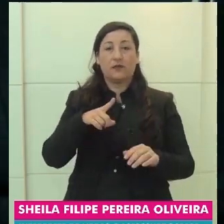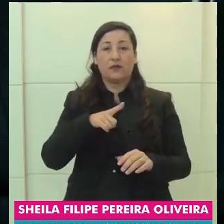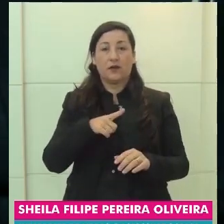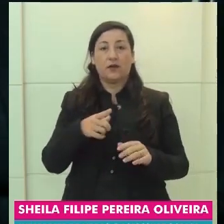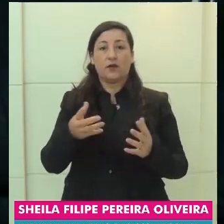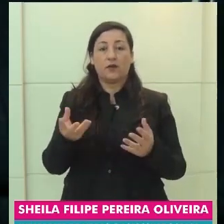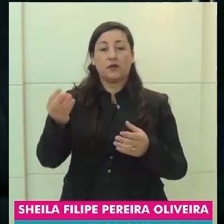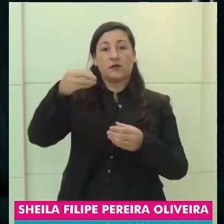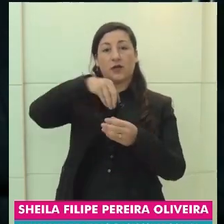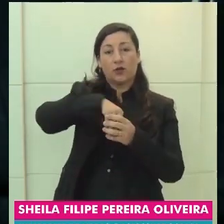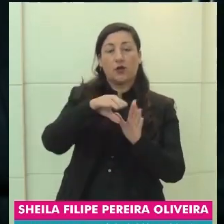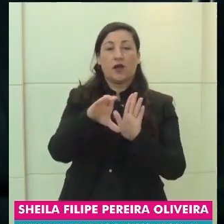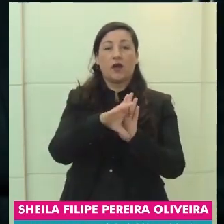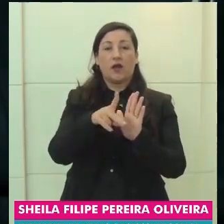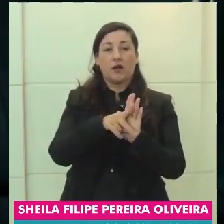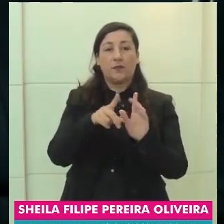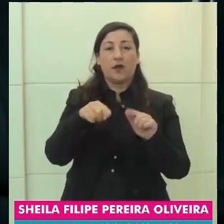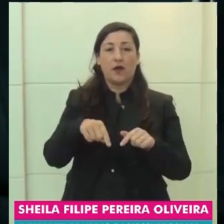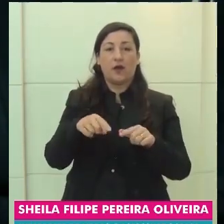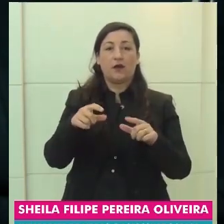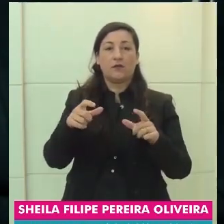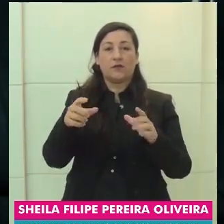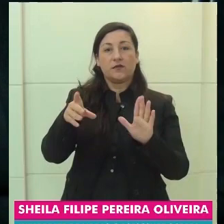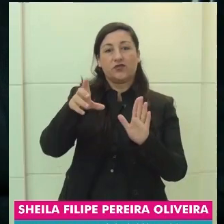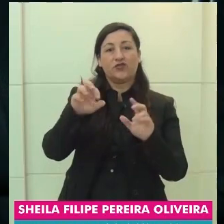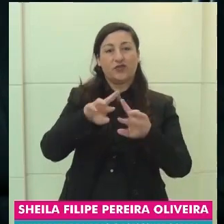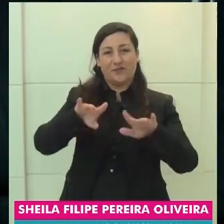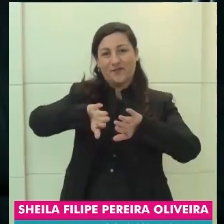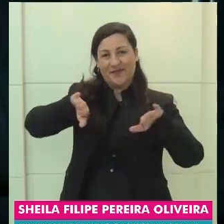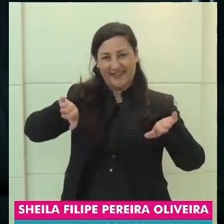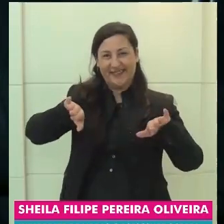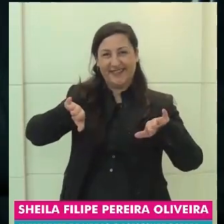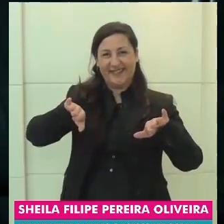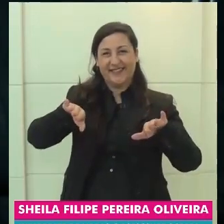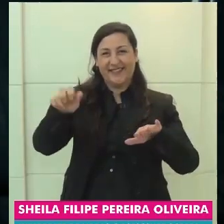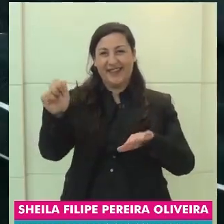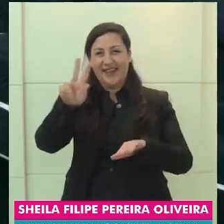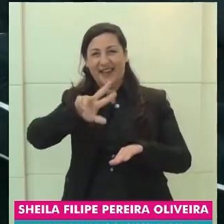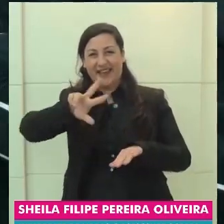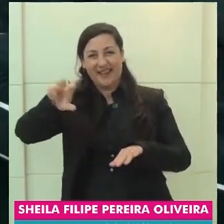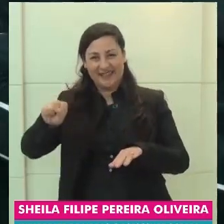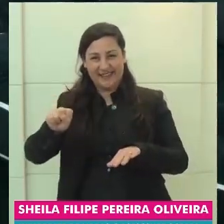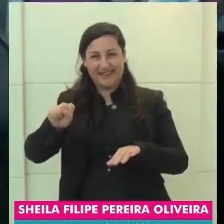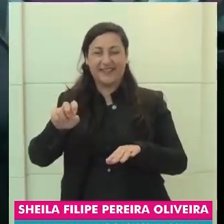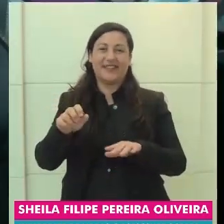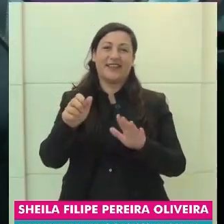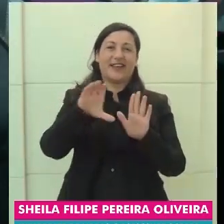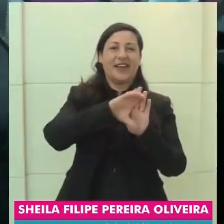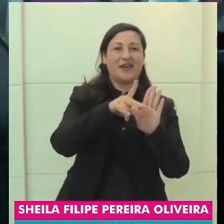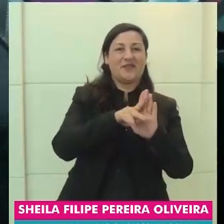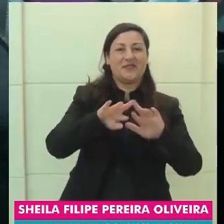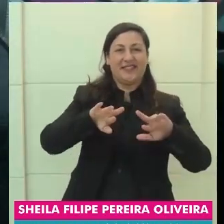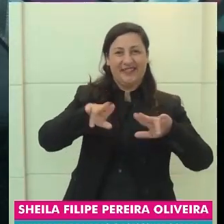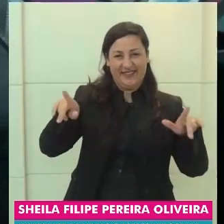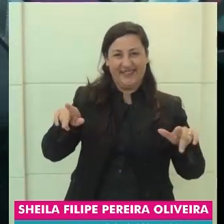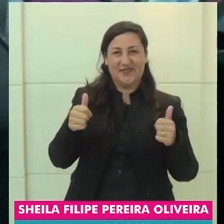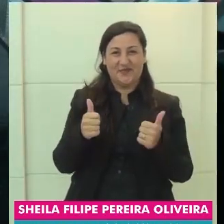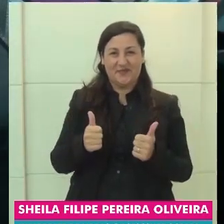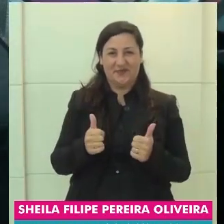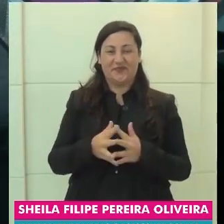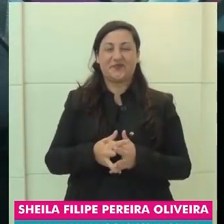o Centro de Atendimento Especial. Verdade, verdade. Ah, então vamos corrigir aí no